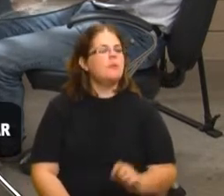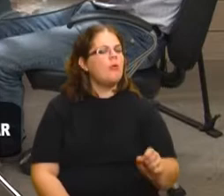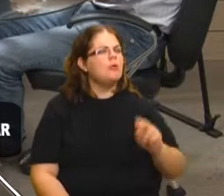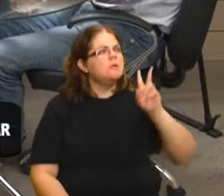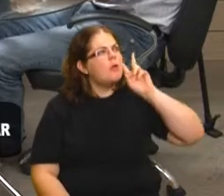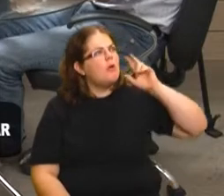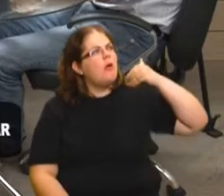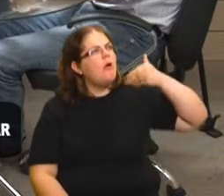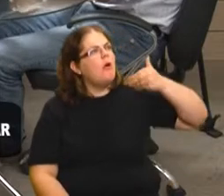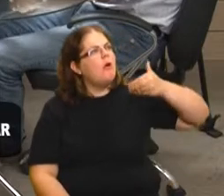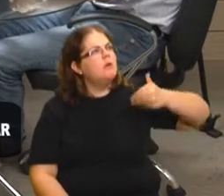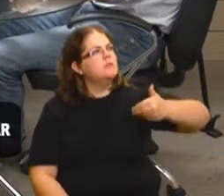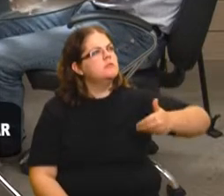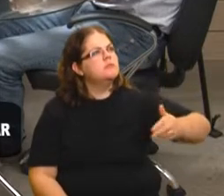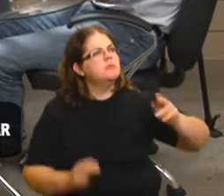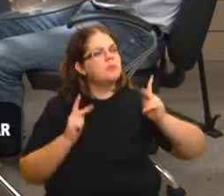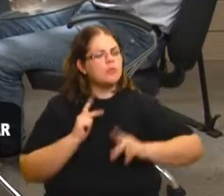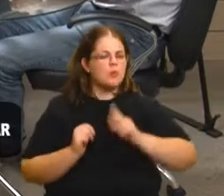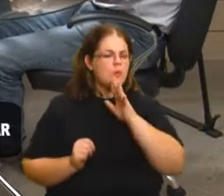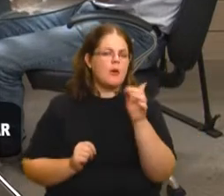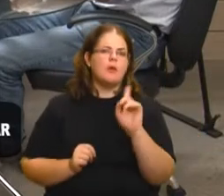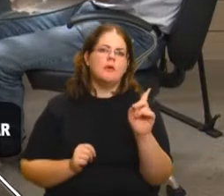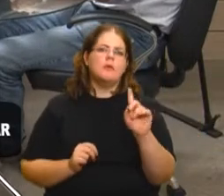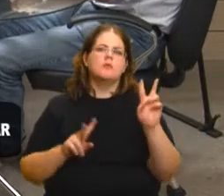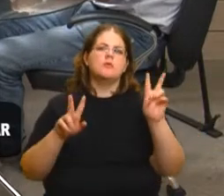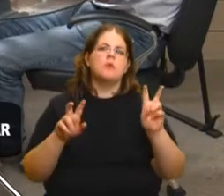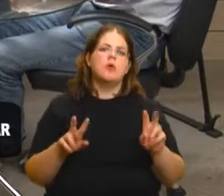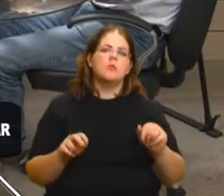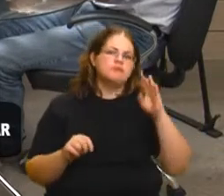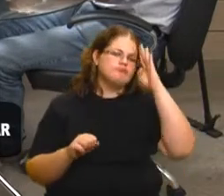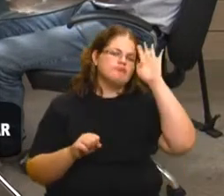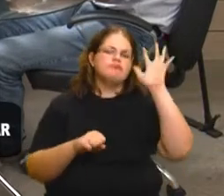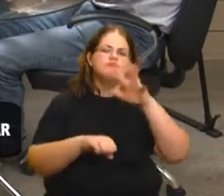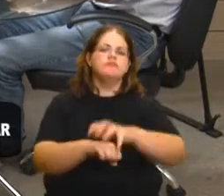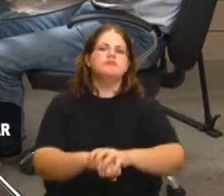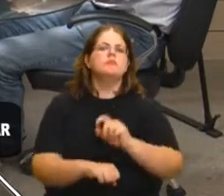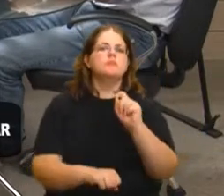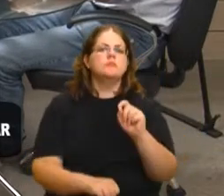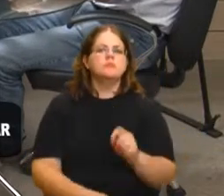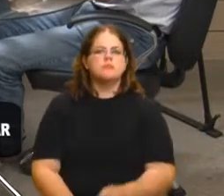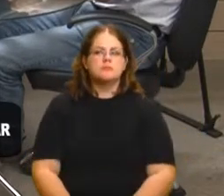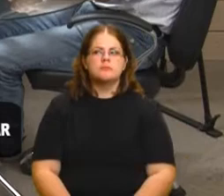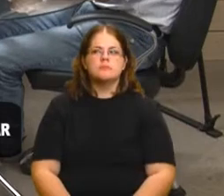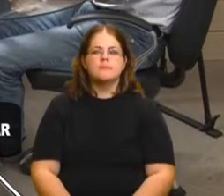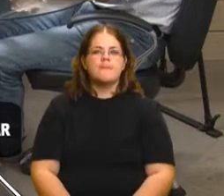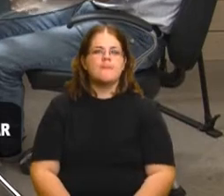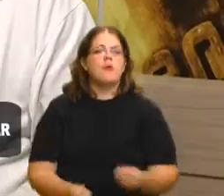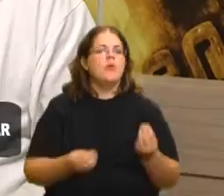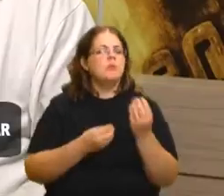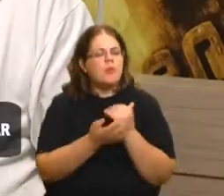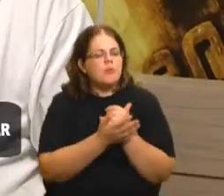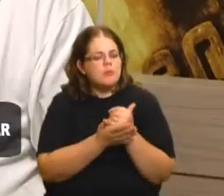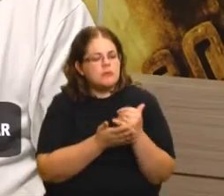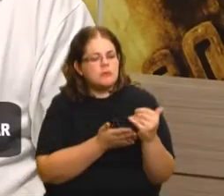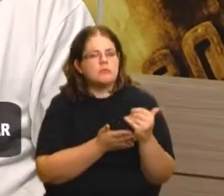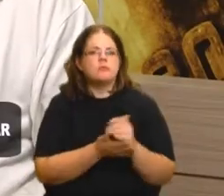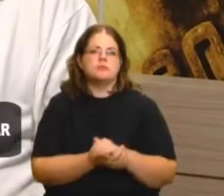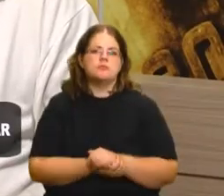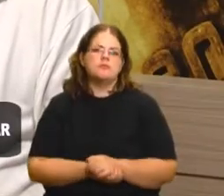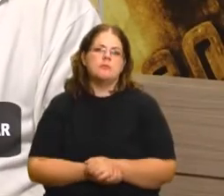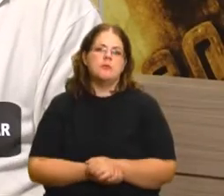conta ou a história não conta que as pessoas não conhecem a respeito do início do golpe militar do país? A respeito do início? Bom, hoje